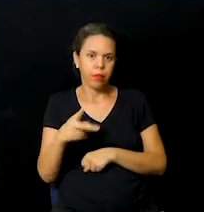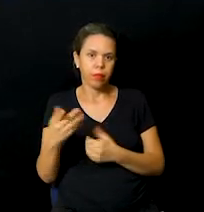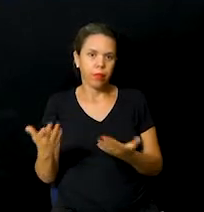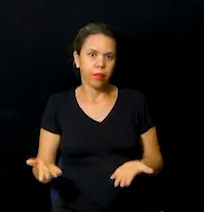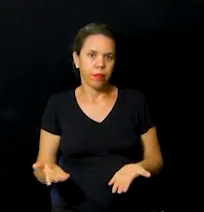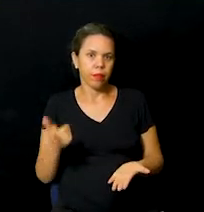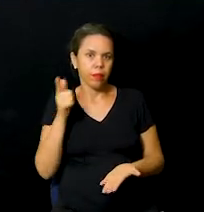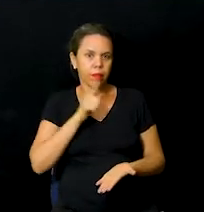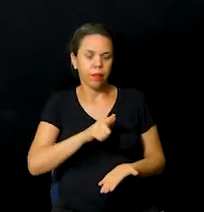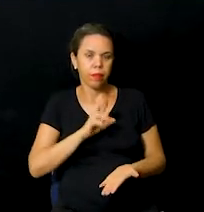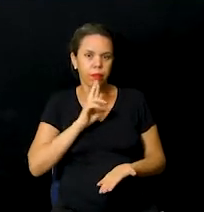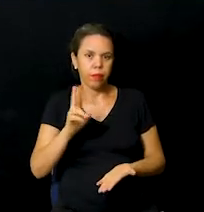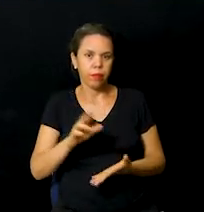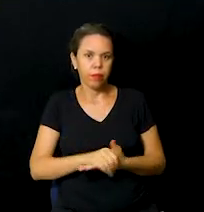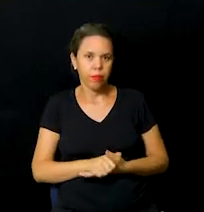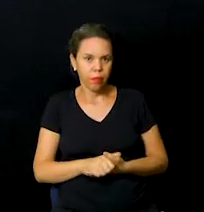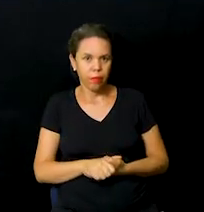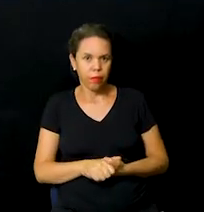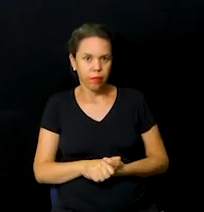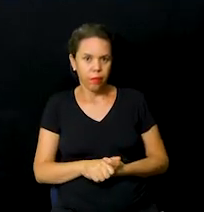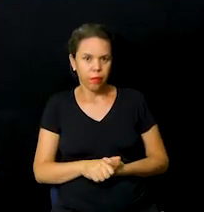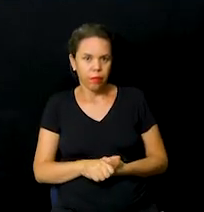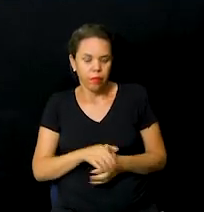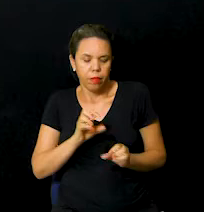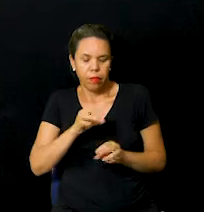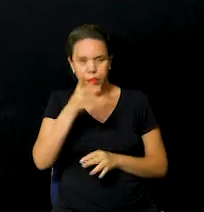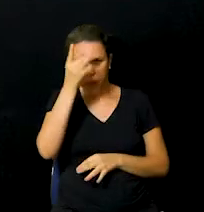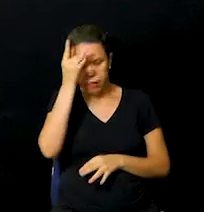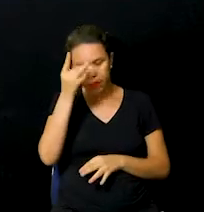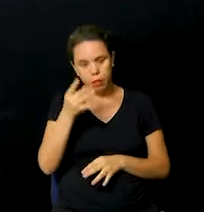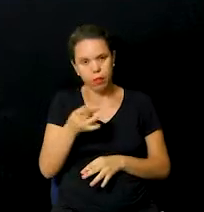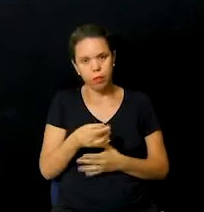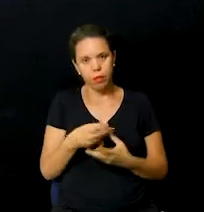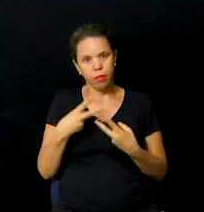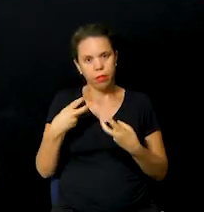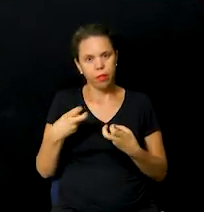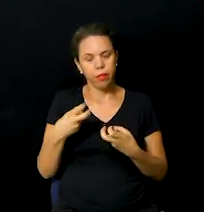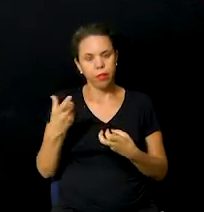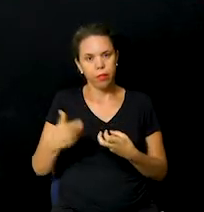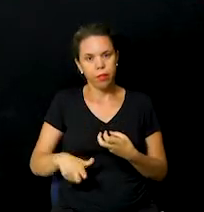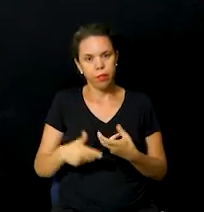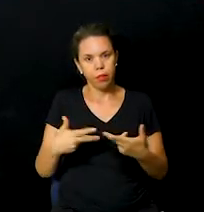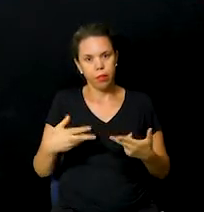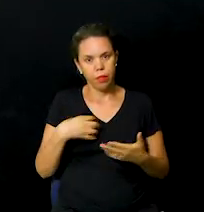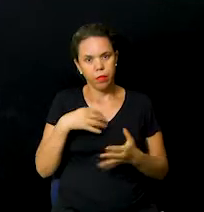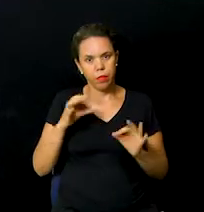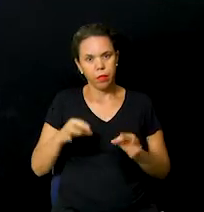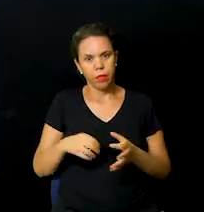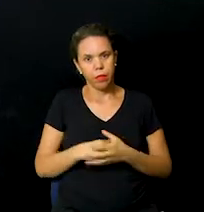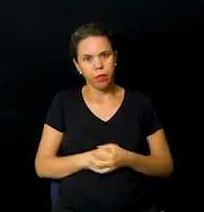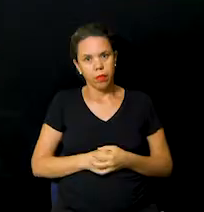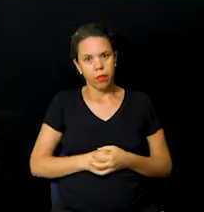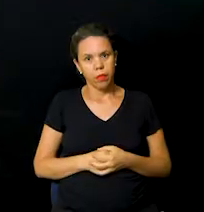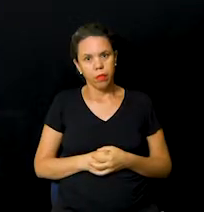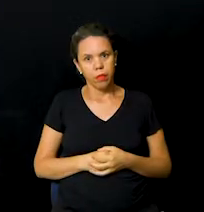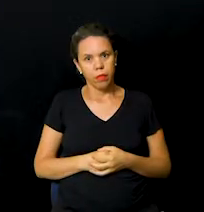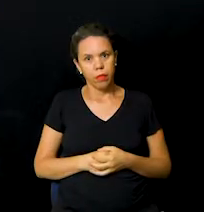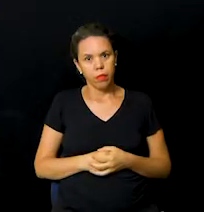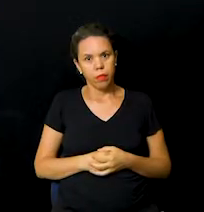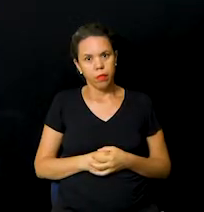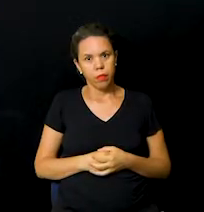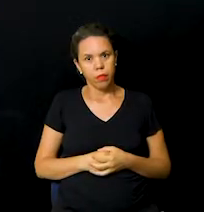E eu só vou conseguir essa resposta me reeducando, me policiando e fazendo as coisas de uma forma correta. Já